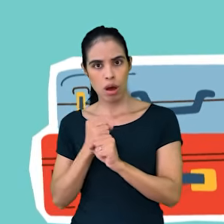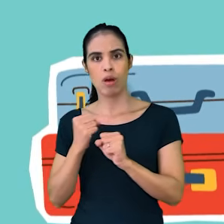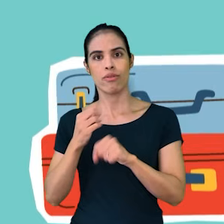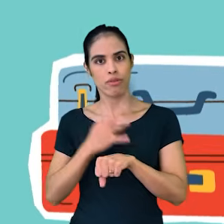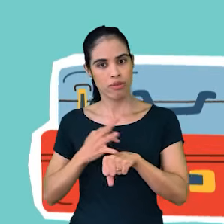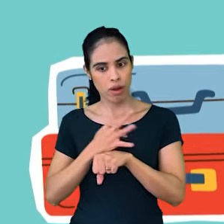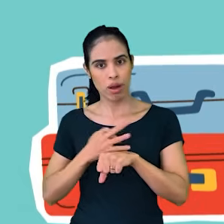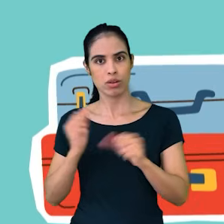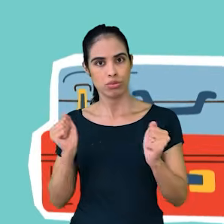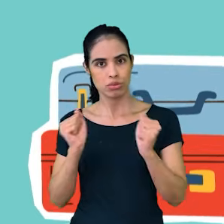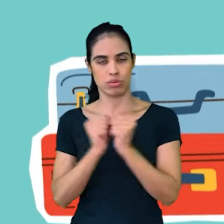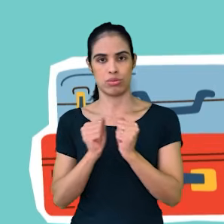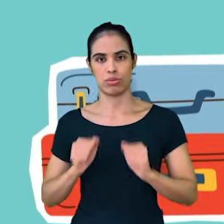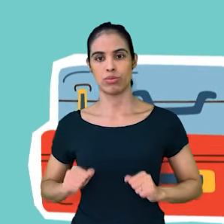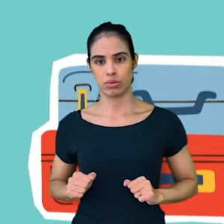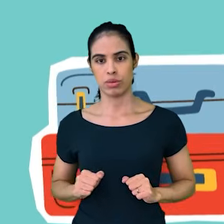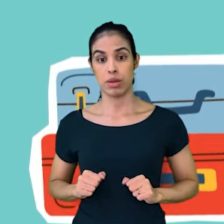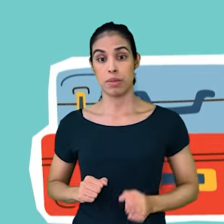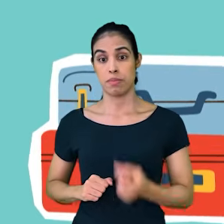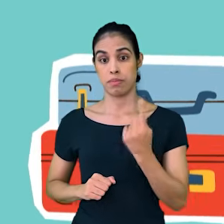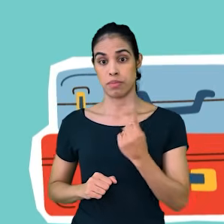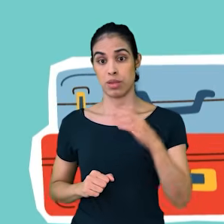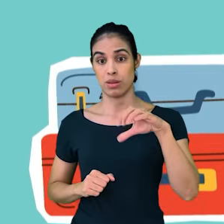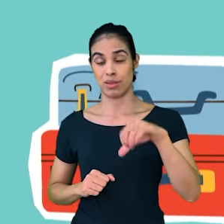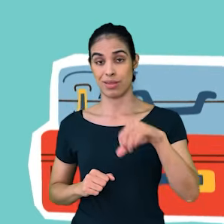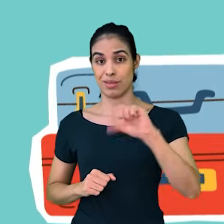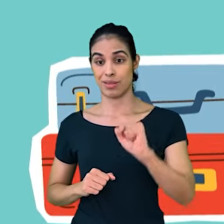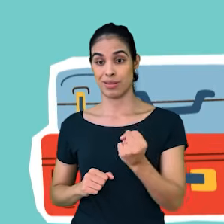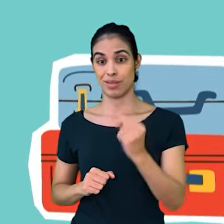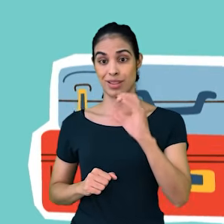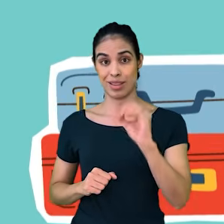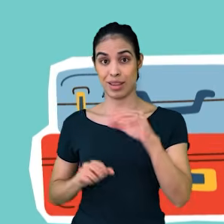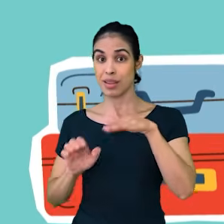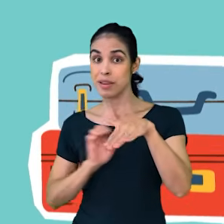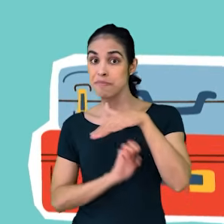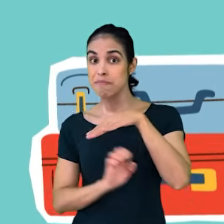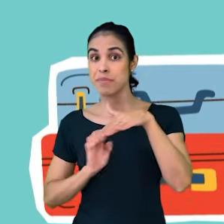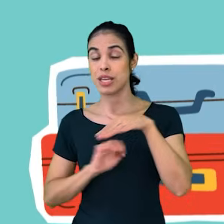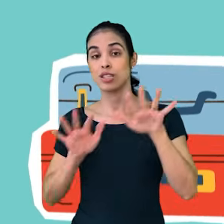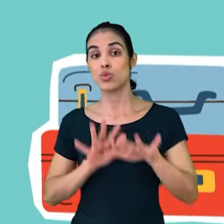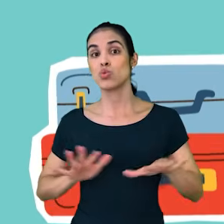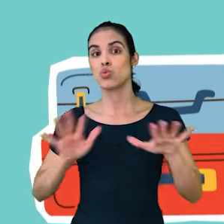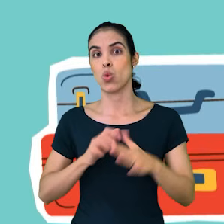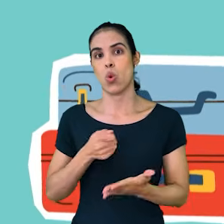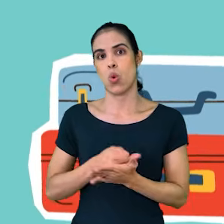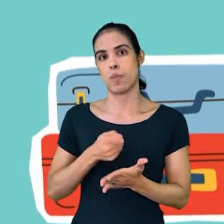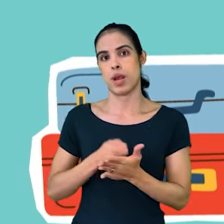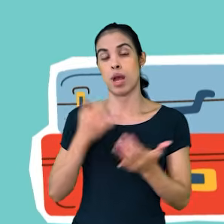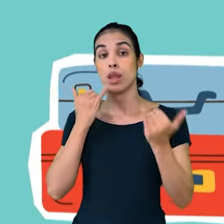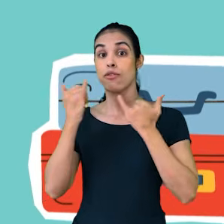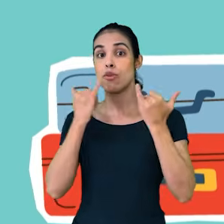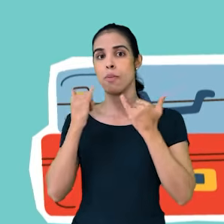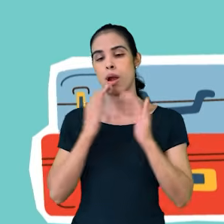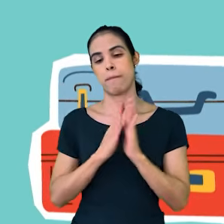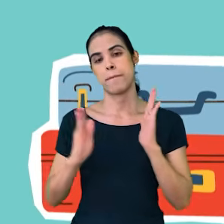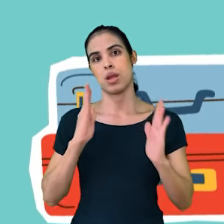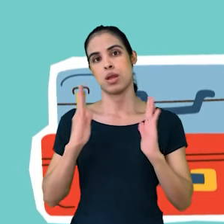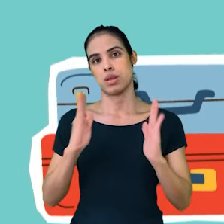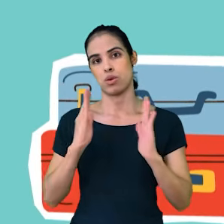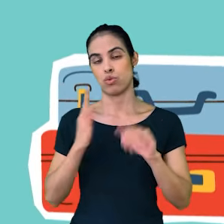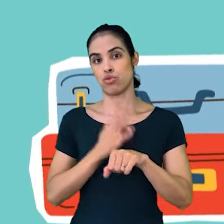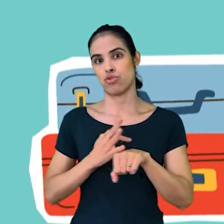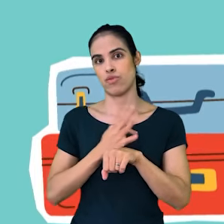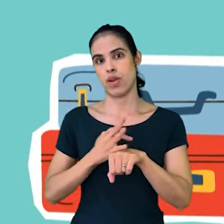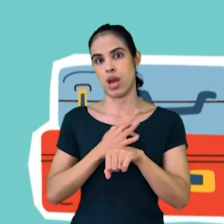para calcular as férias. No meio da década de 1980, as empresas foram obrigadas a informar o período